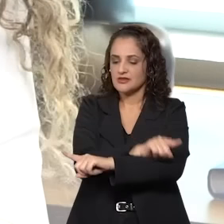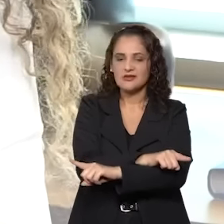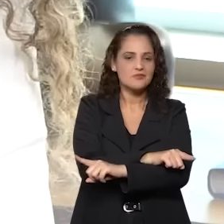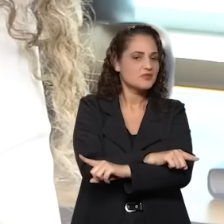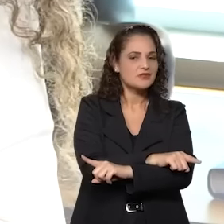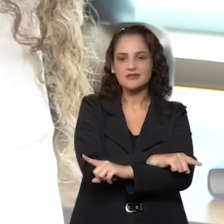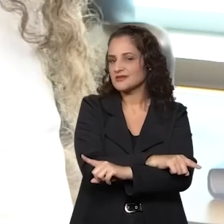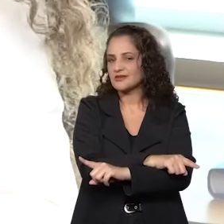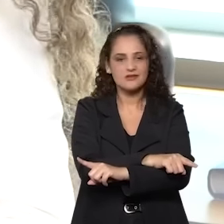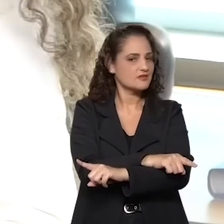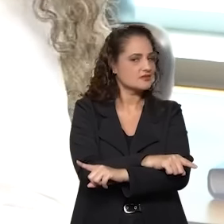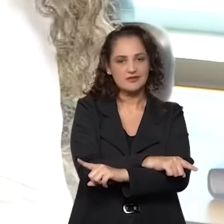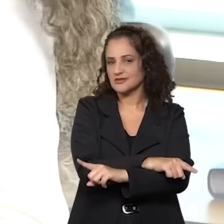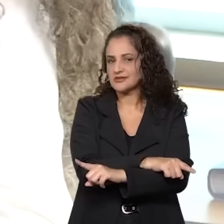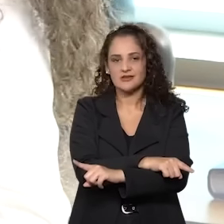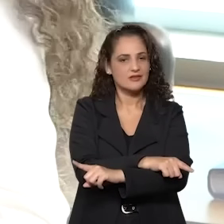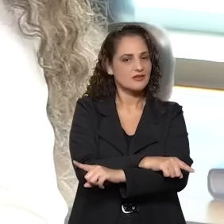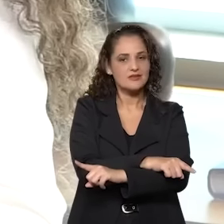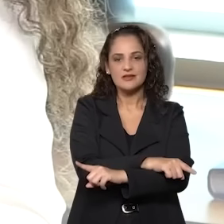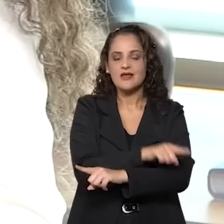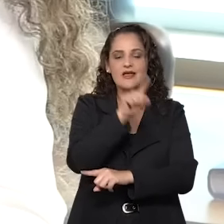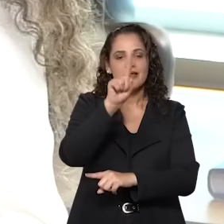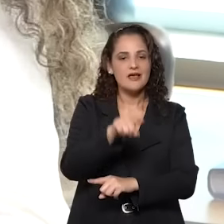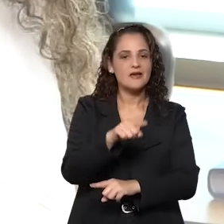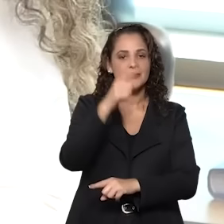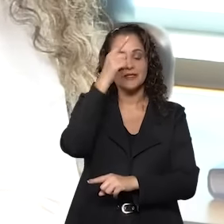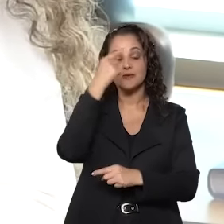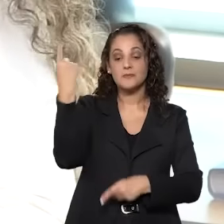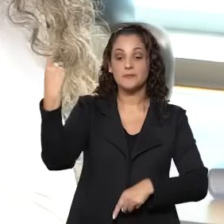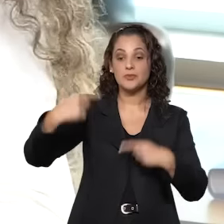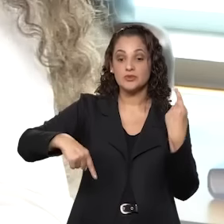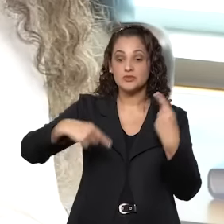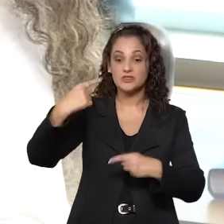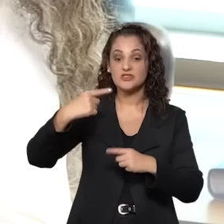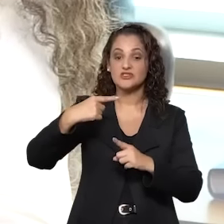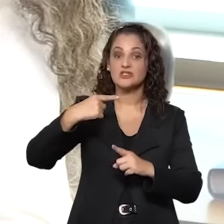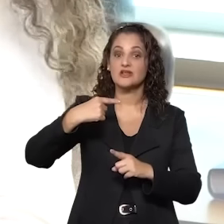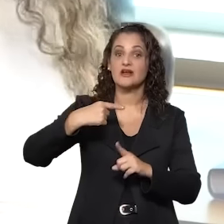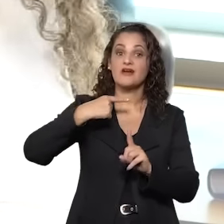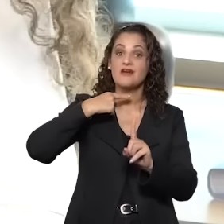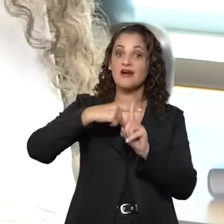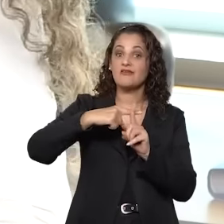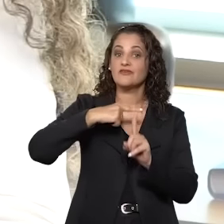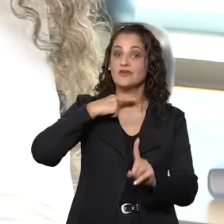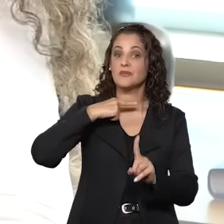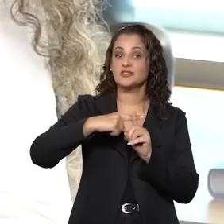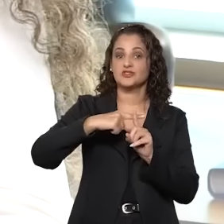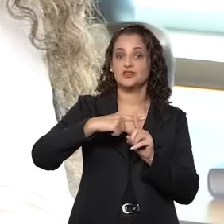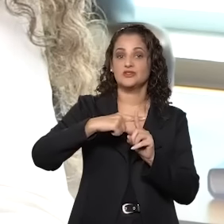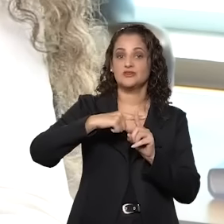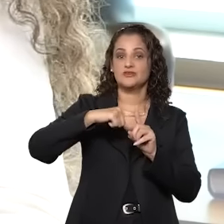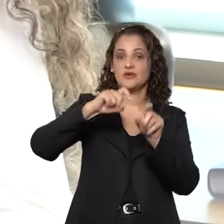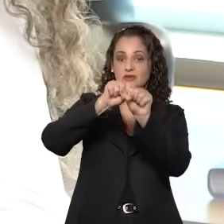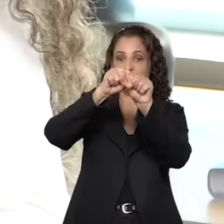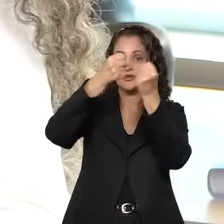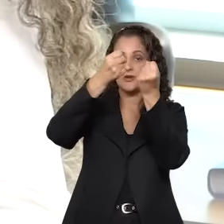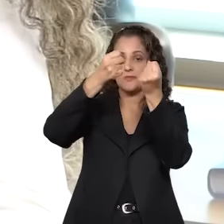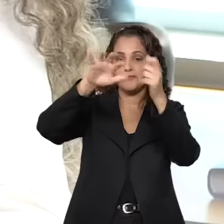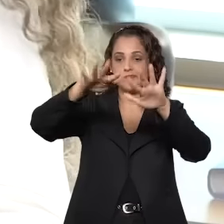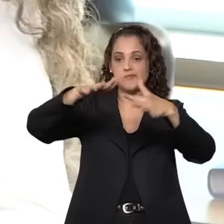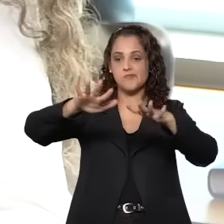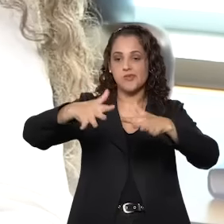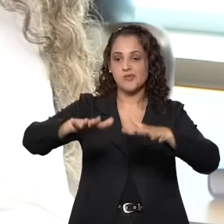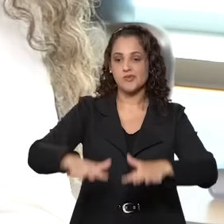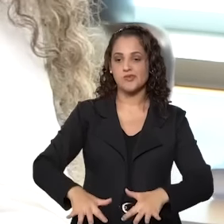O que na verdade são políticas afirmativas pra gente desconstruir este cenário de desigualdade que foi construído